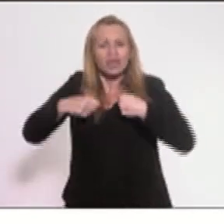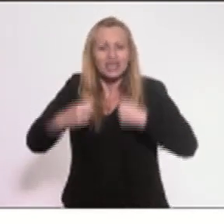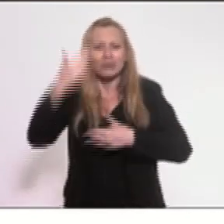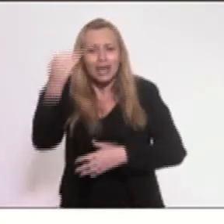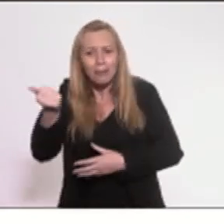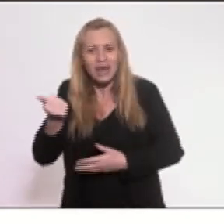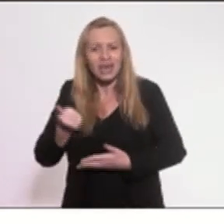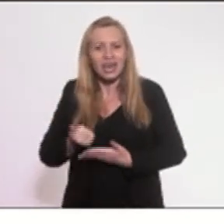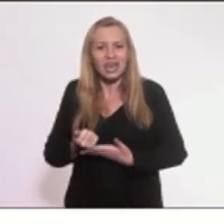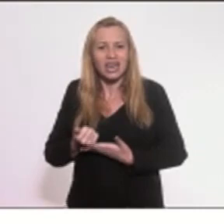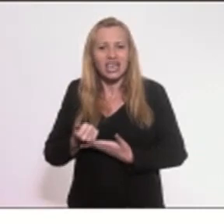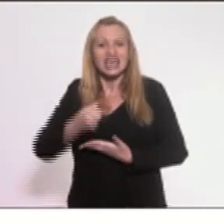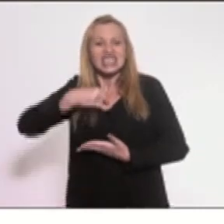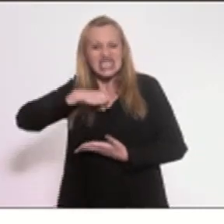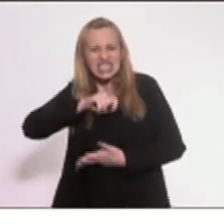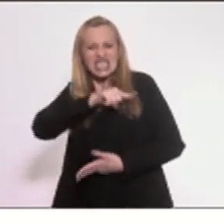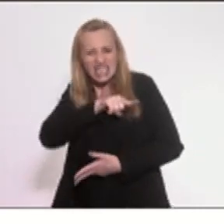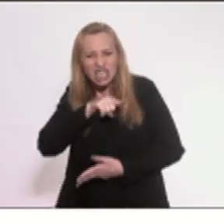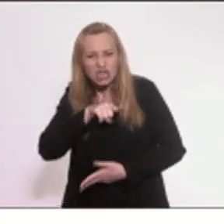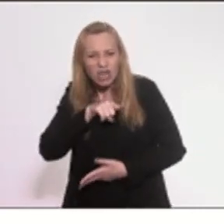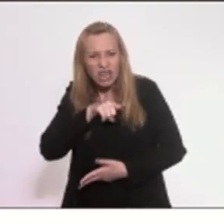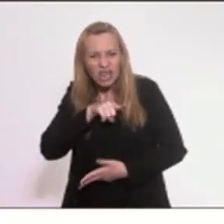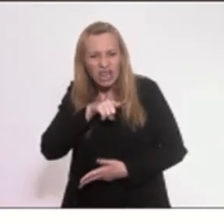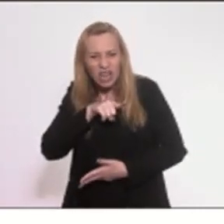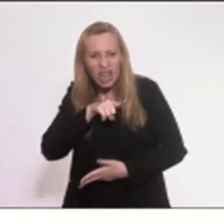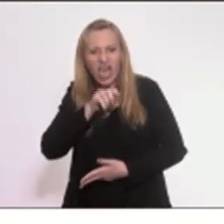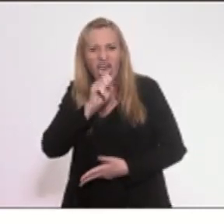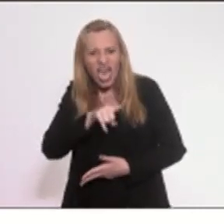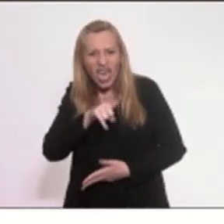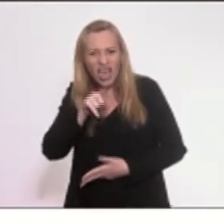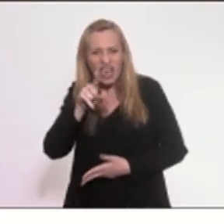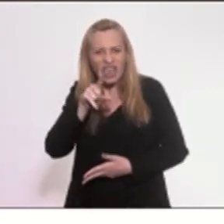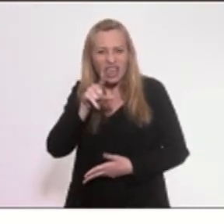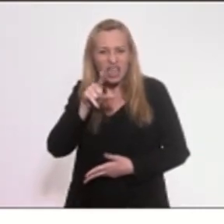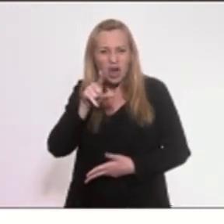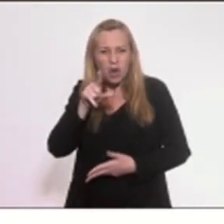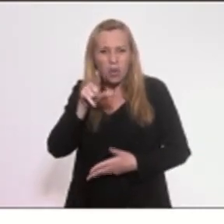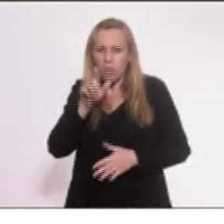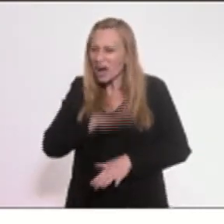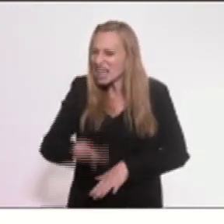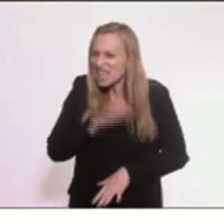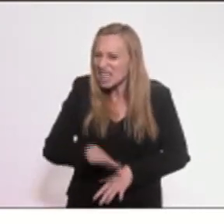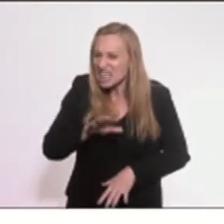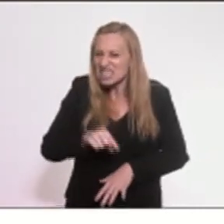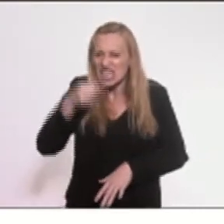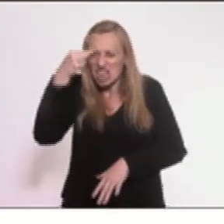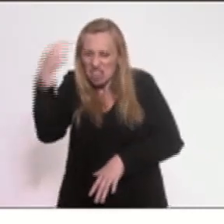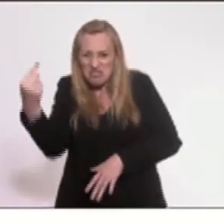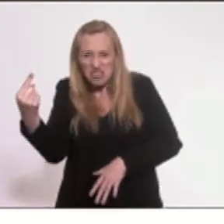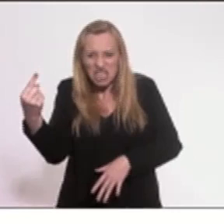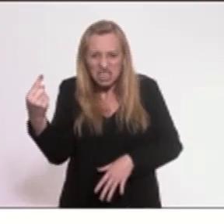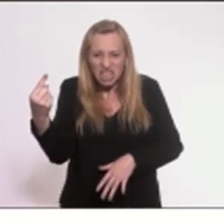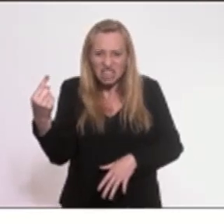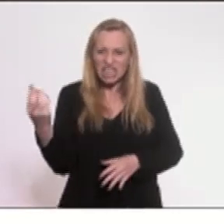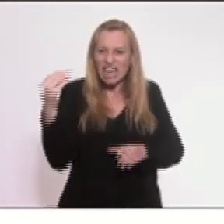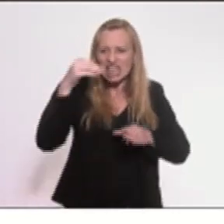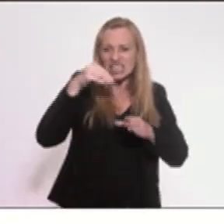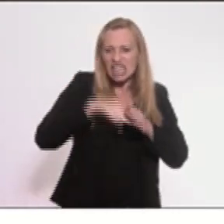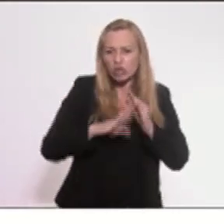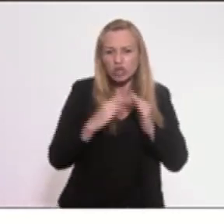saber se essa é apenas invenção de uma criança aterrorizada que estava no pátio da